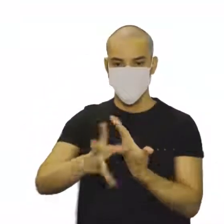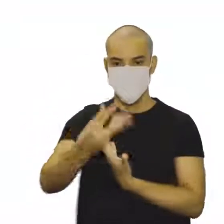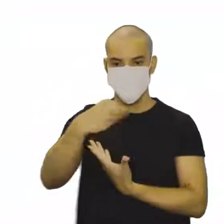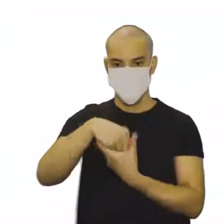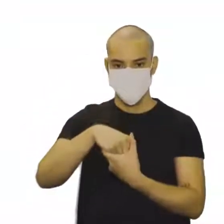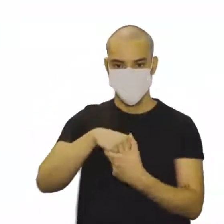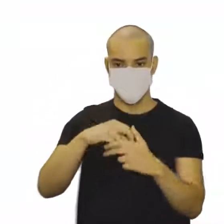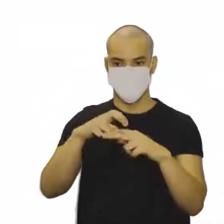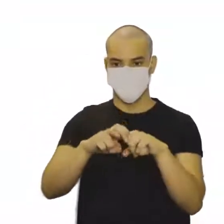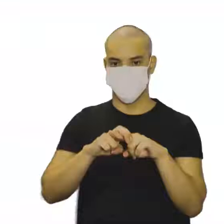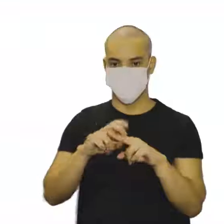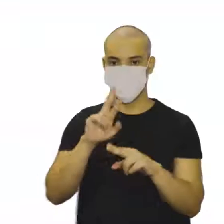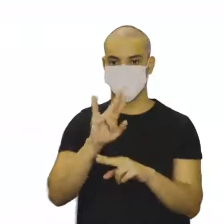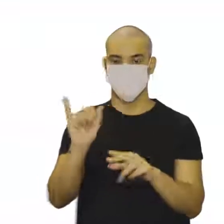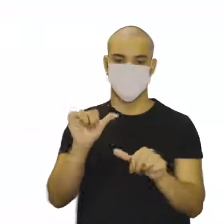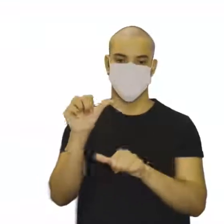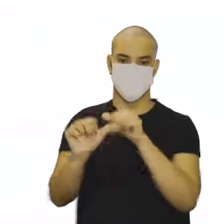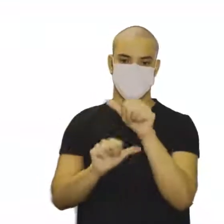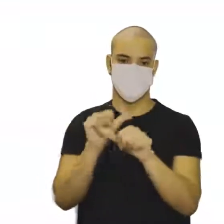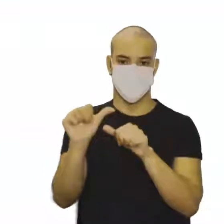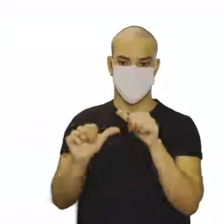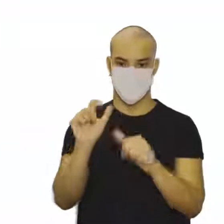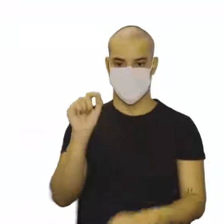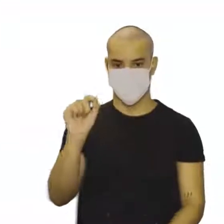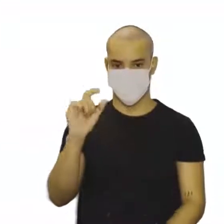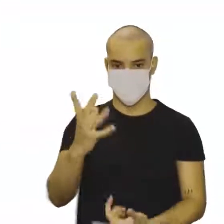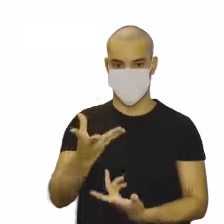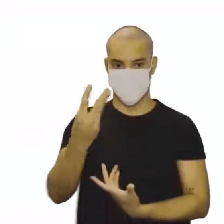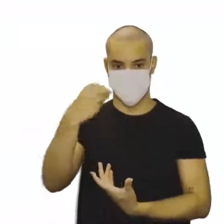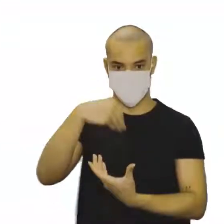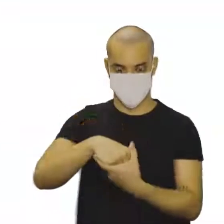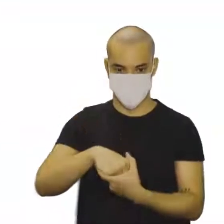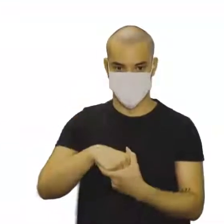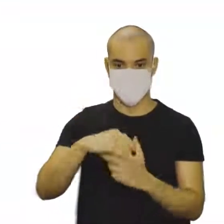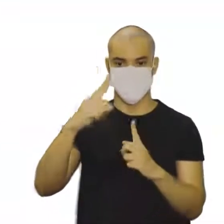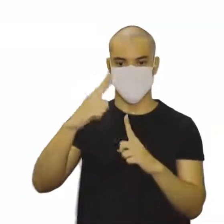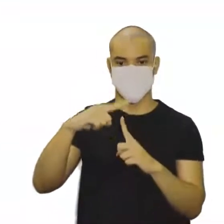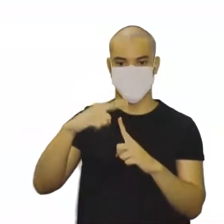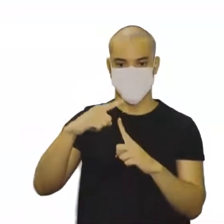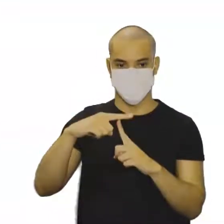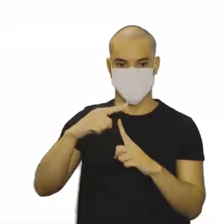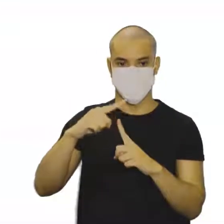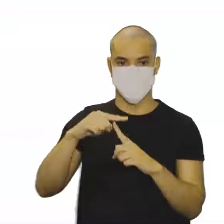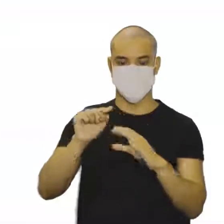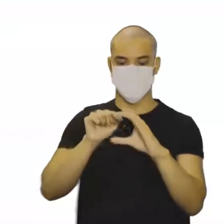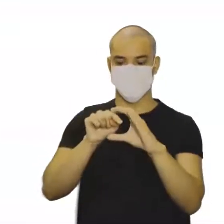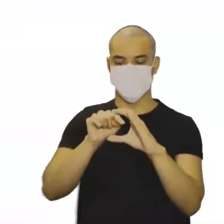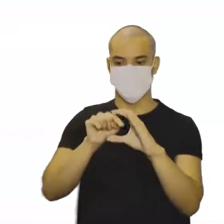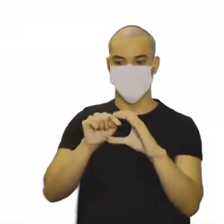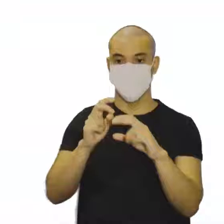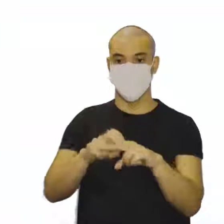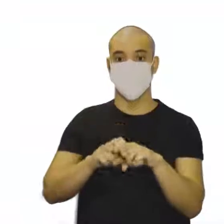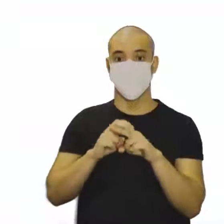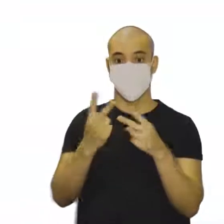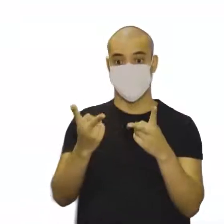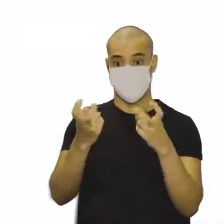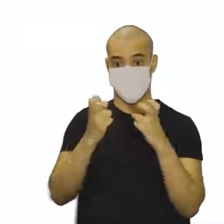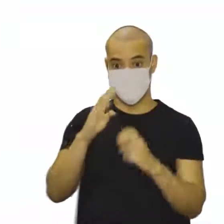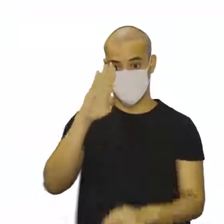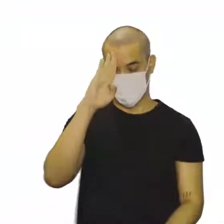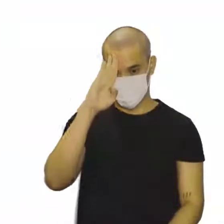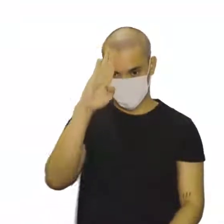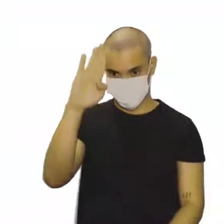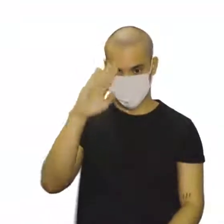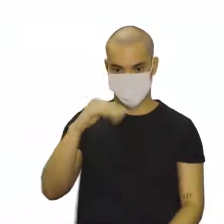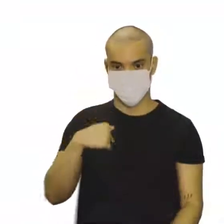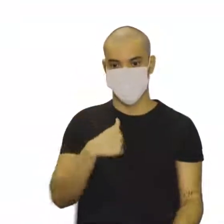núcleo. Então, o que vai mudar da questão do indutor é o tipo de núcleo. Então, vejamos aqui os principais. Eu